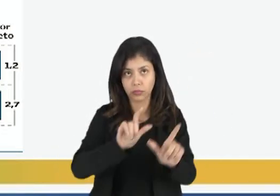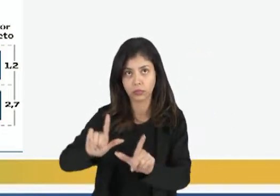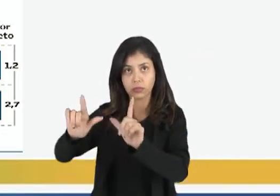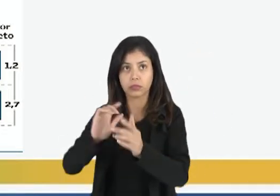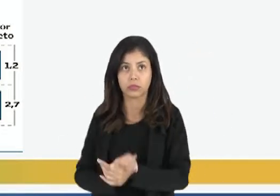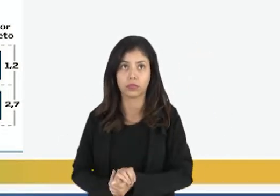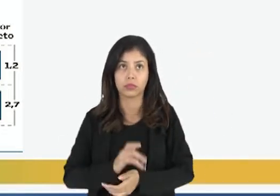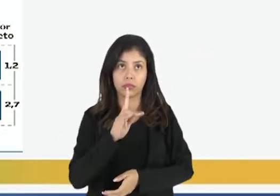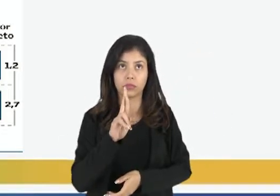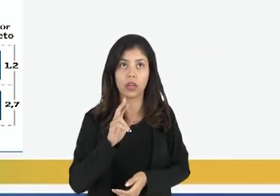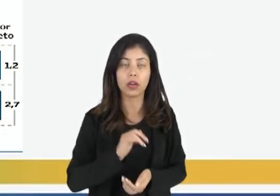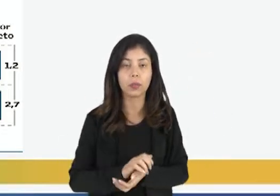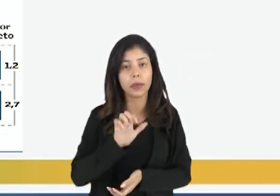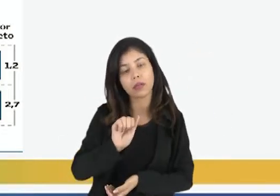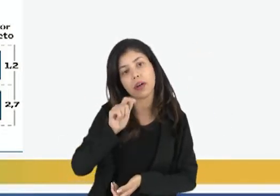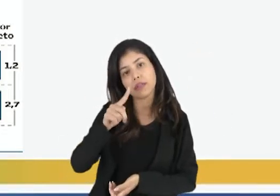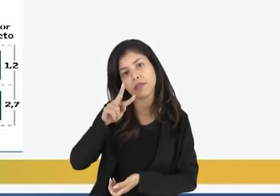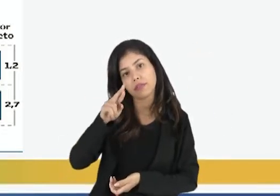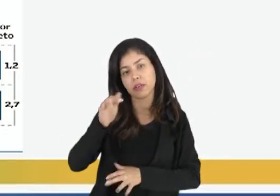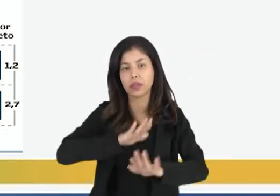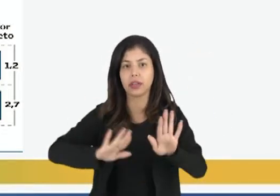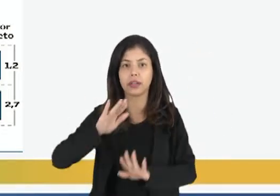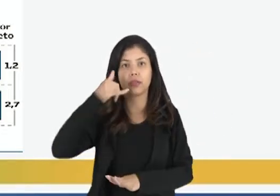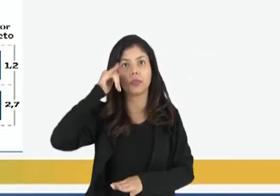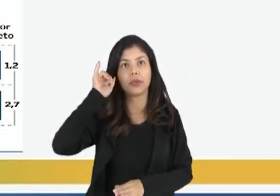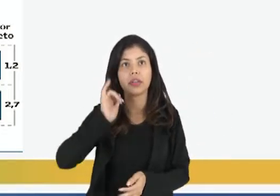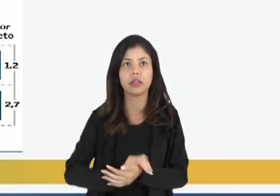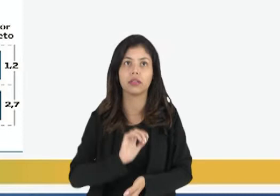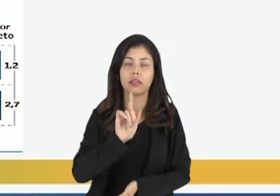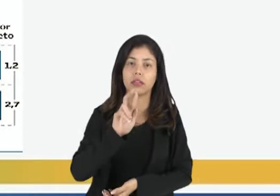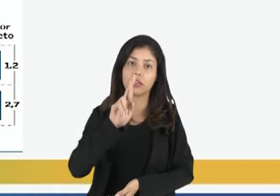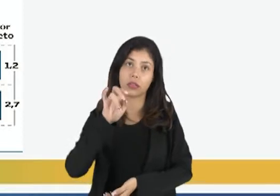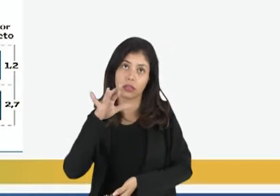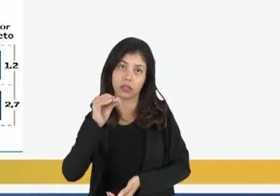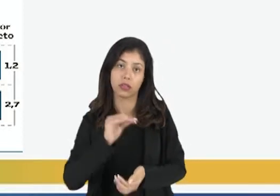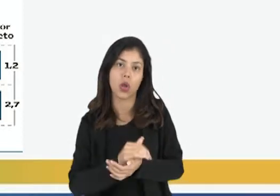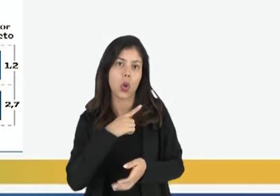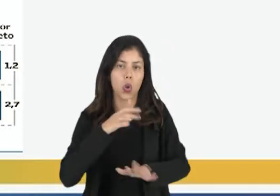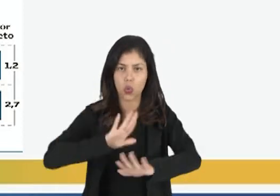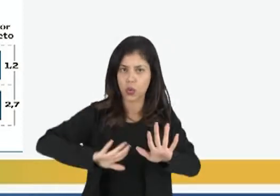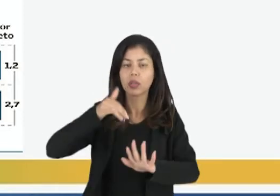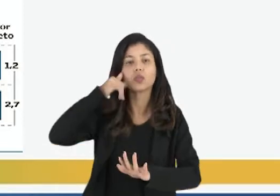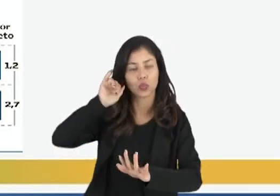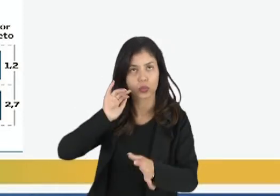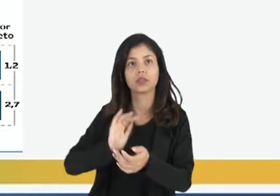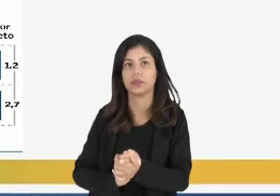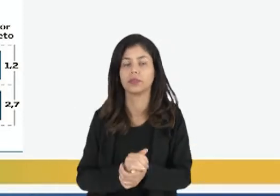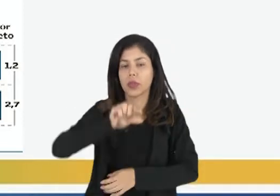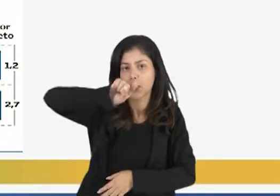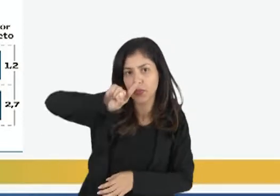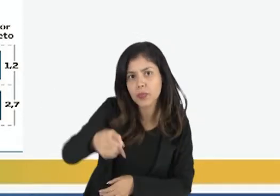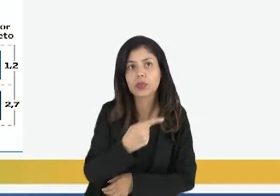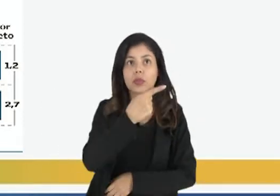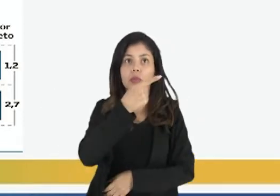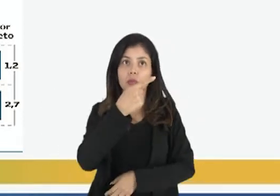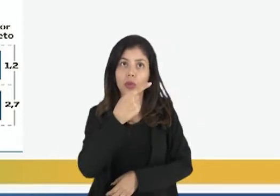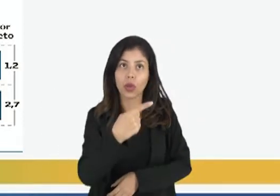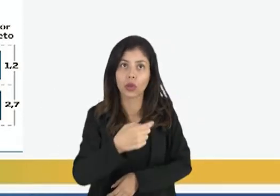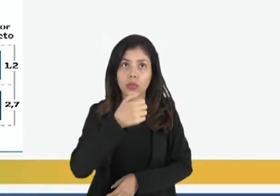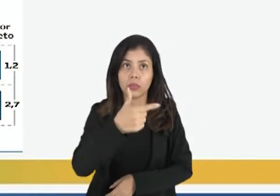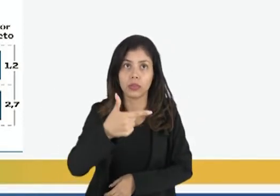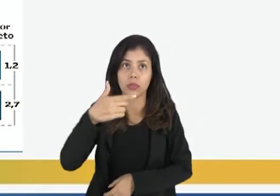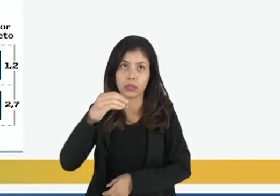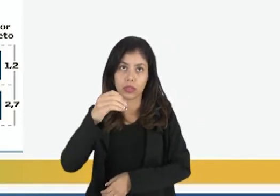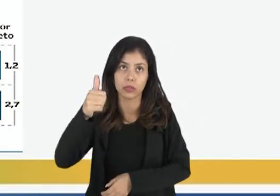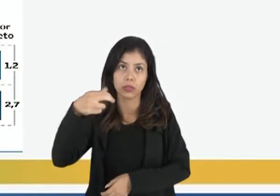a agropecuária no terceiro trimestre de 2012, o salário era equivalente a R$